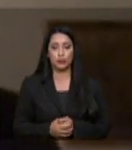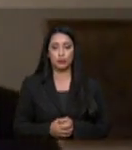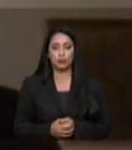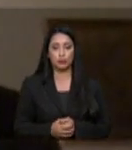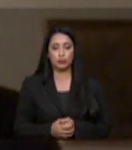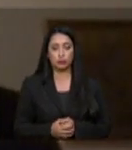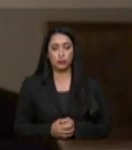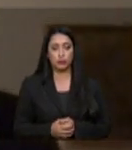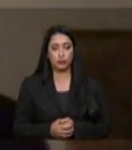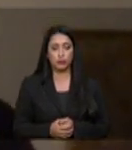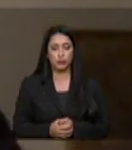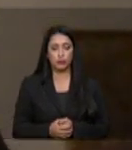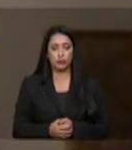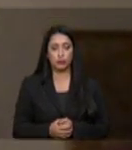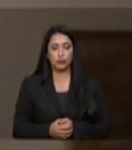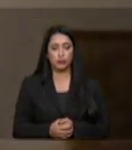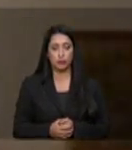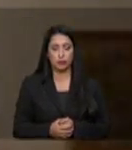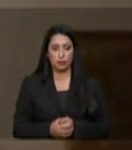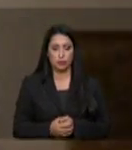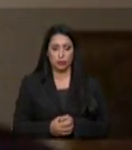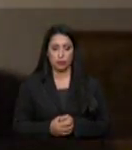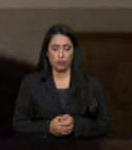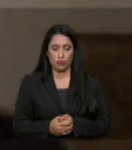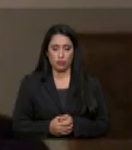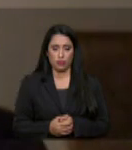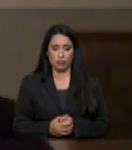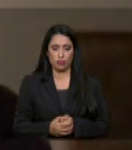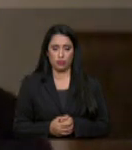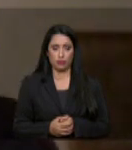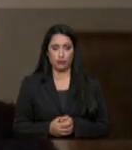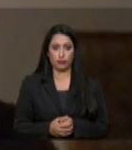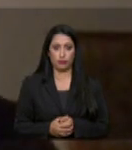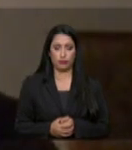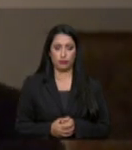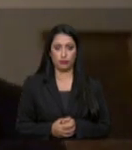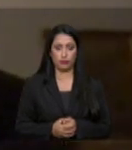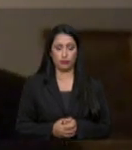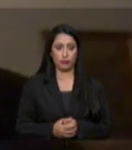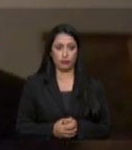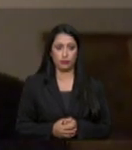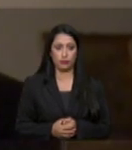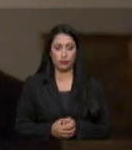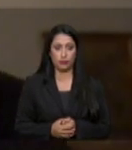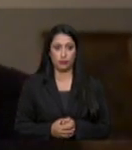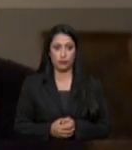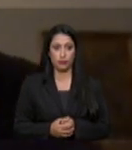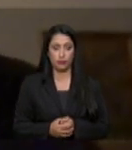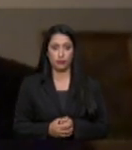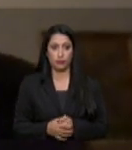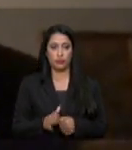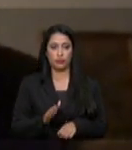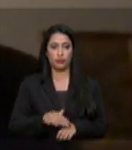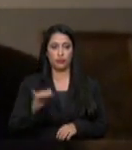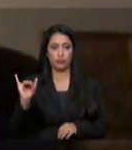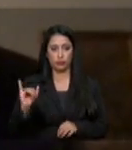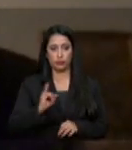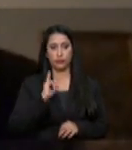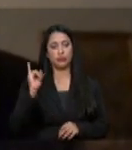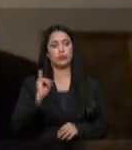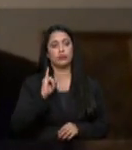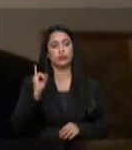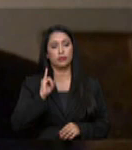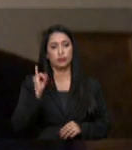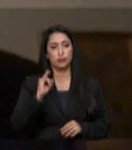e é a fala essencial aqui A esse respeito diz tem